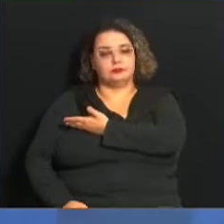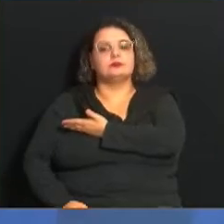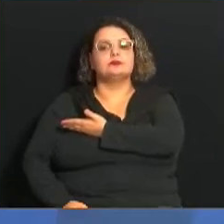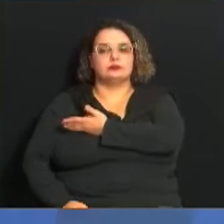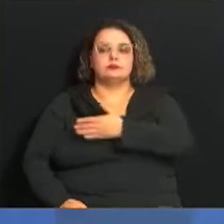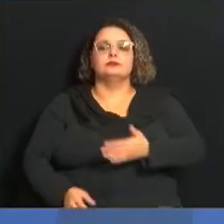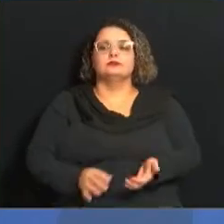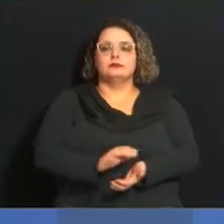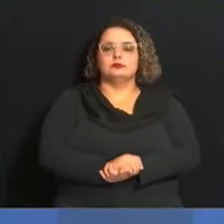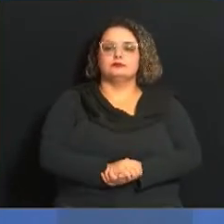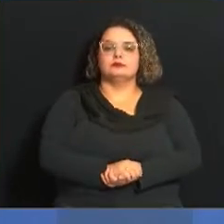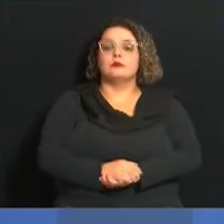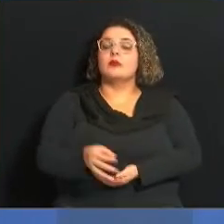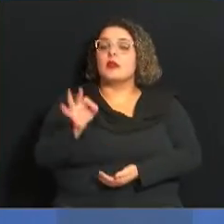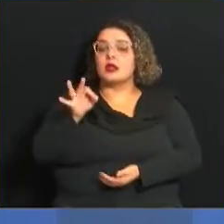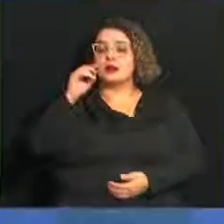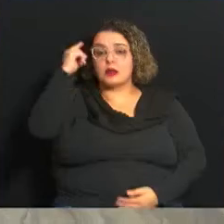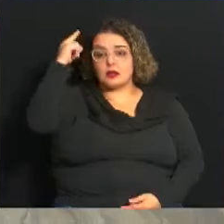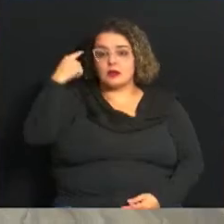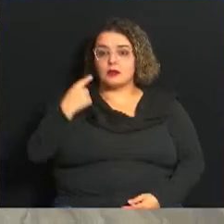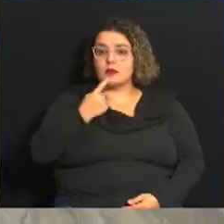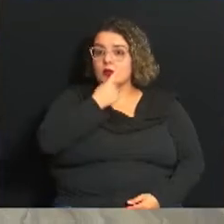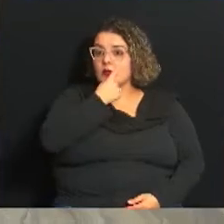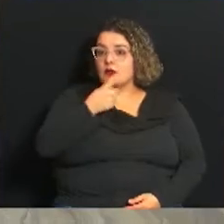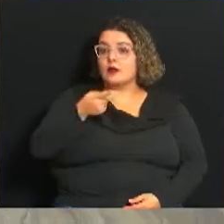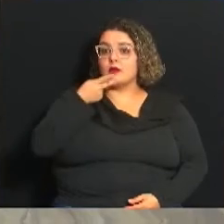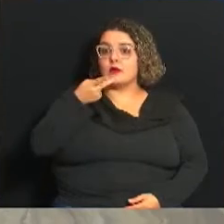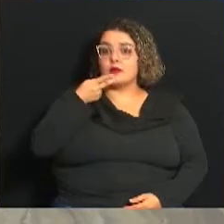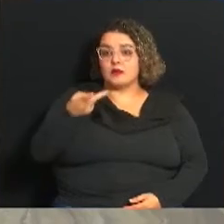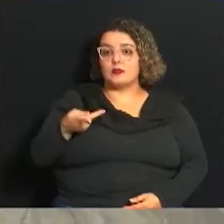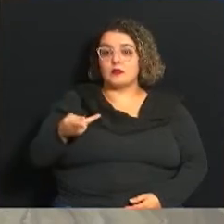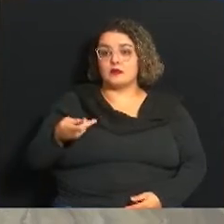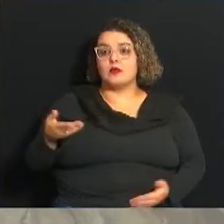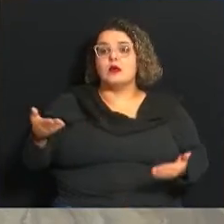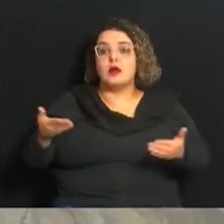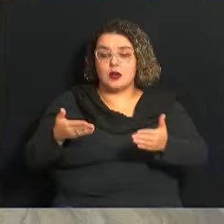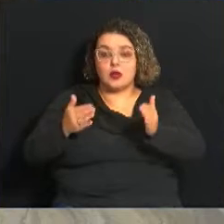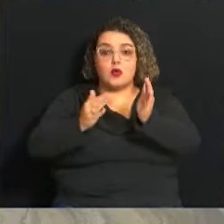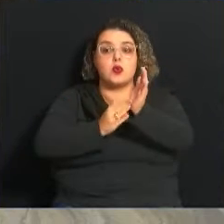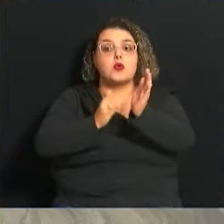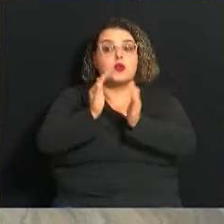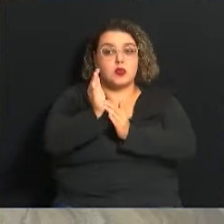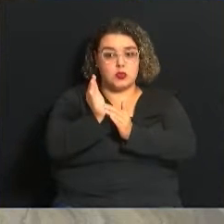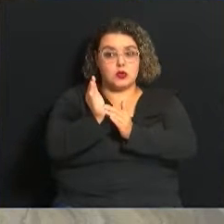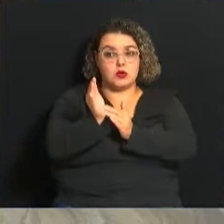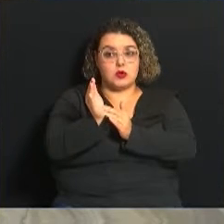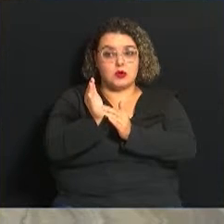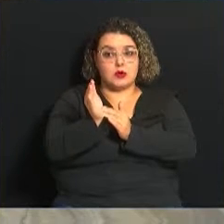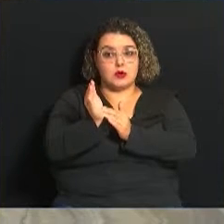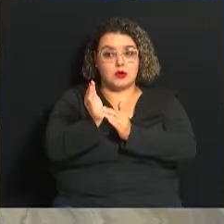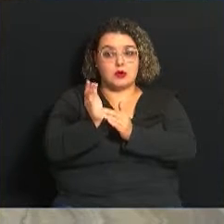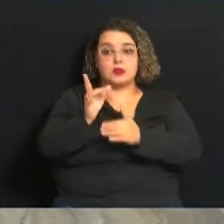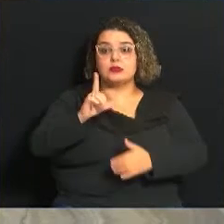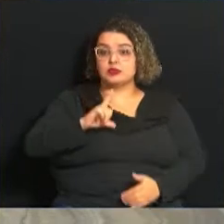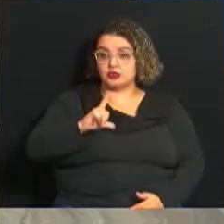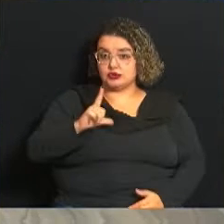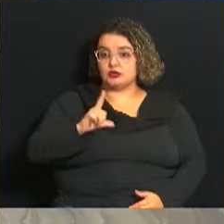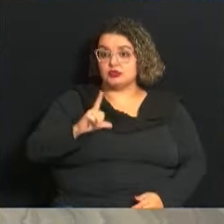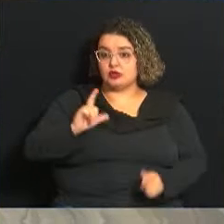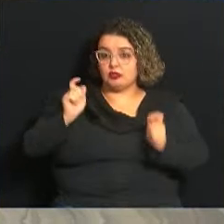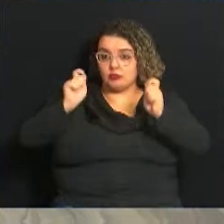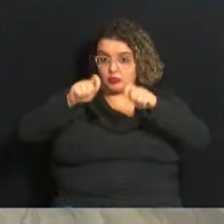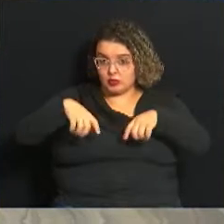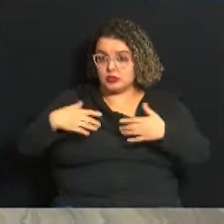ceplurb@campinas.sp.gov.br. Tá certo, então, Mirna Abreu, a gente fala agora sobre um concurso que tem a possibilidade